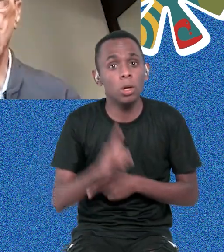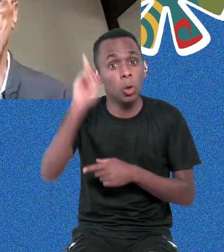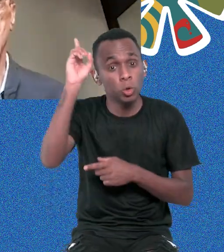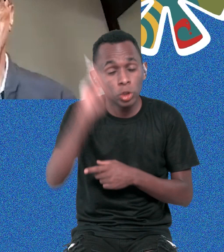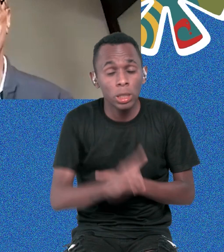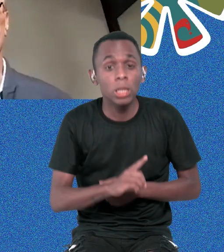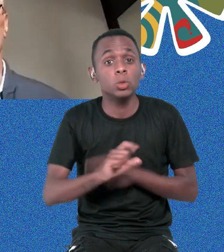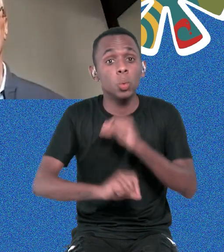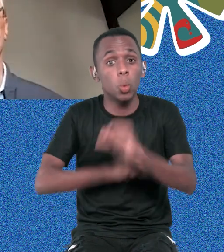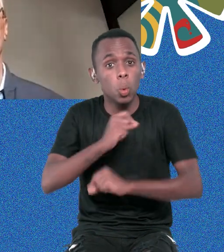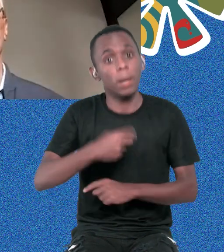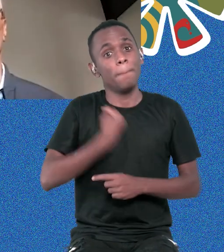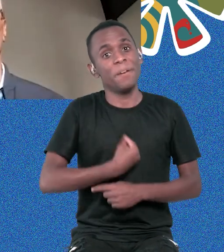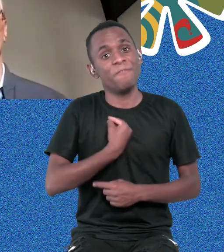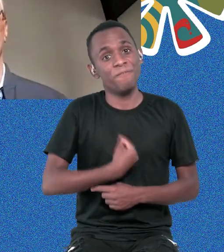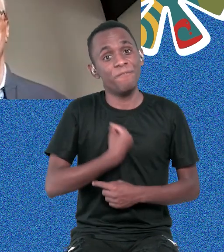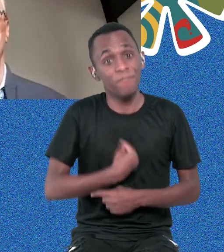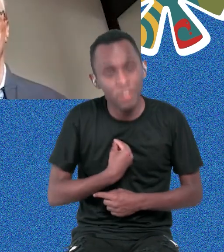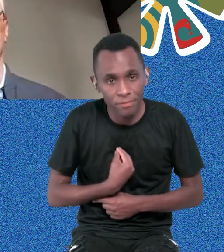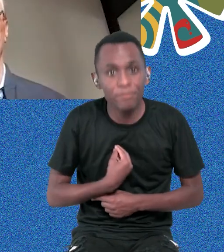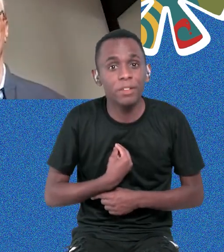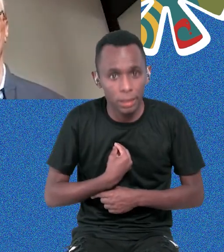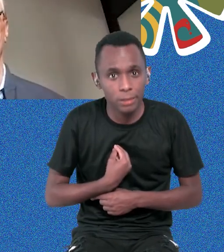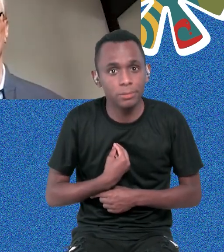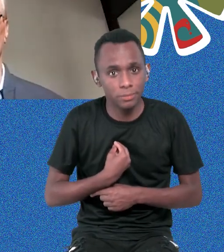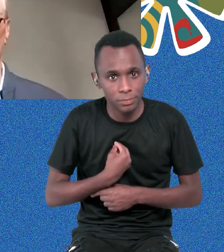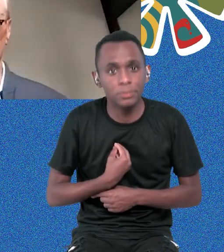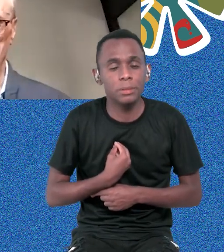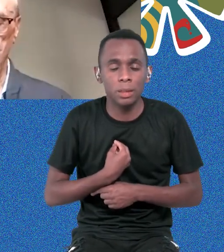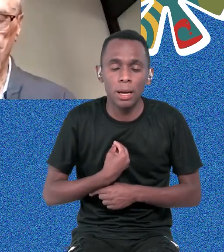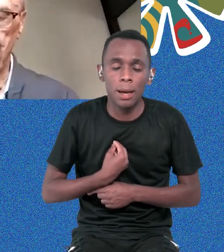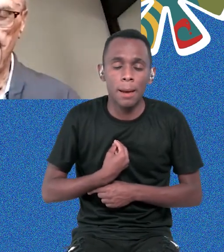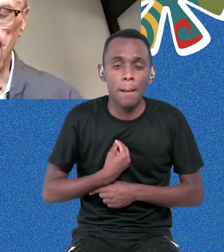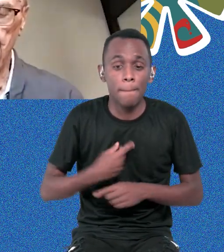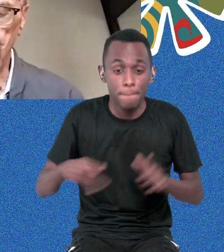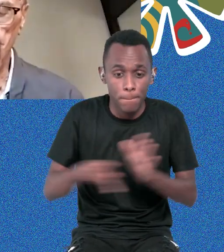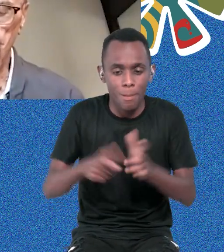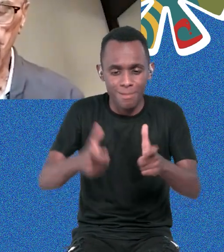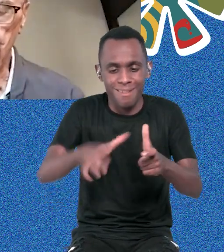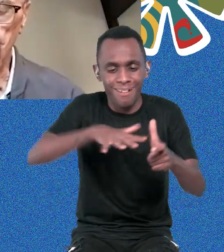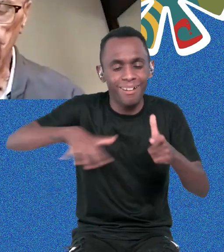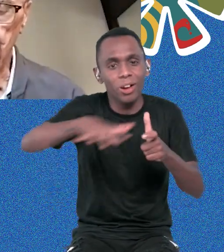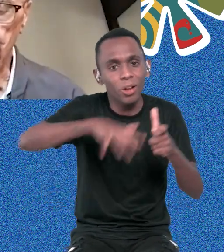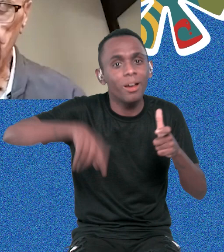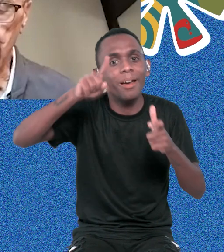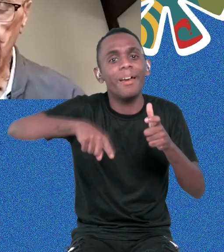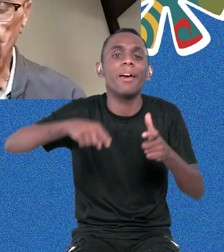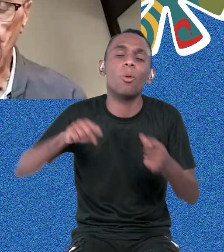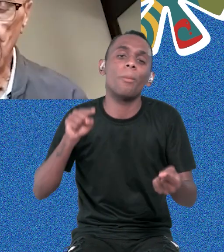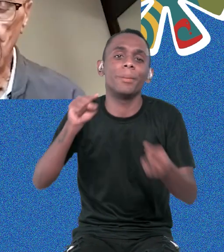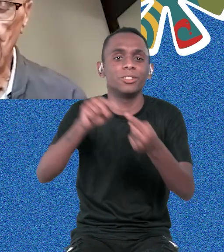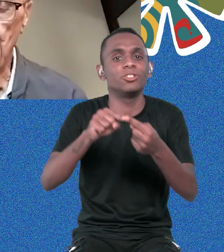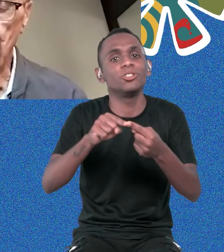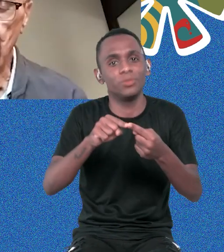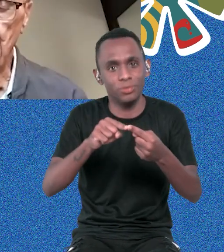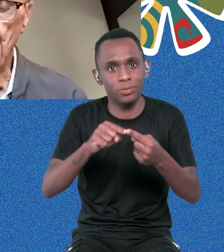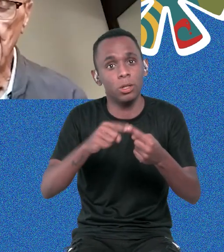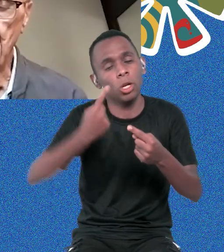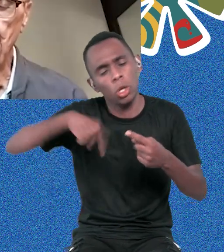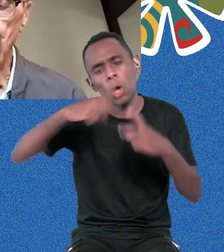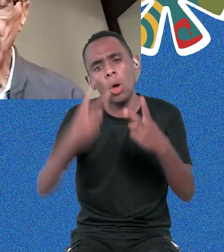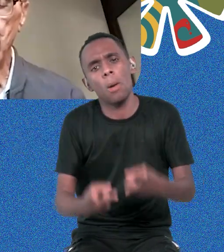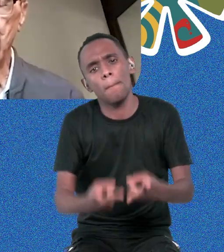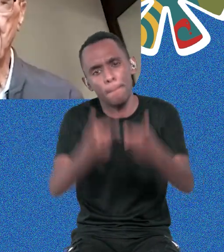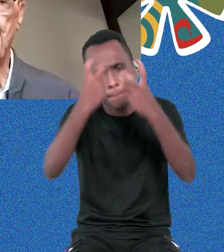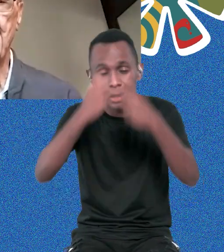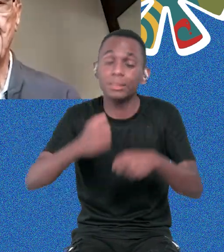lutam. Eles lutam pelo direito de viver como parte daquele lugar. Essa é a luta deles, né? E